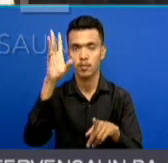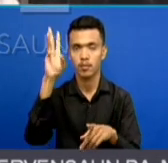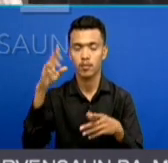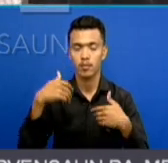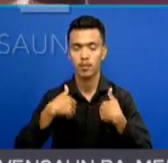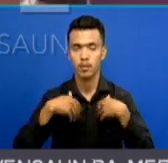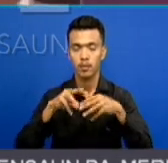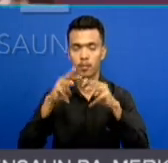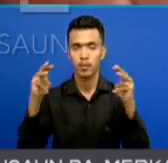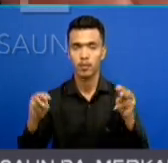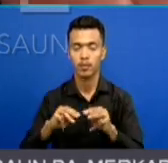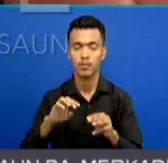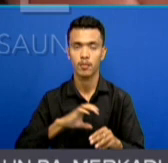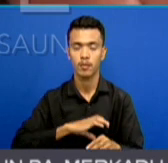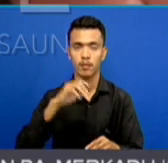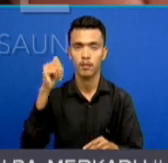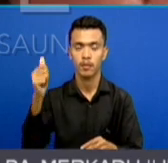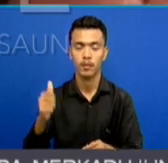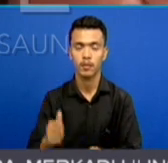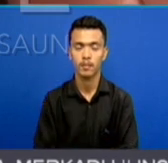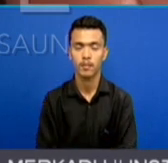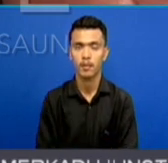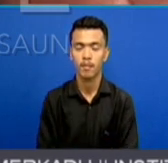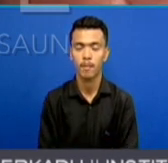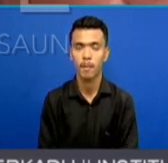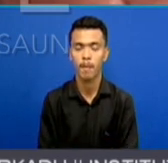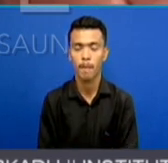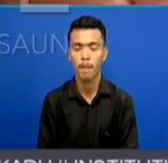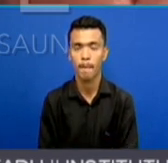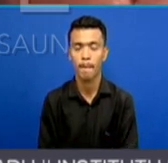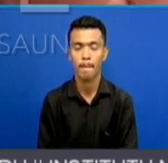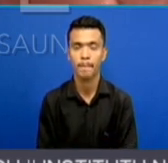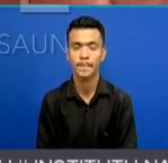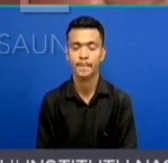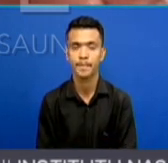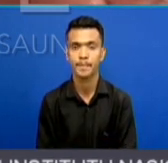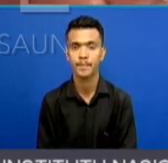e ha município Covalima. Husi Covalima, Santiago Muniz, ba RTTL.